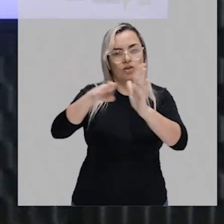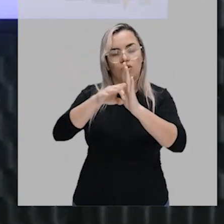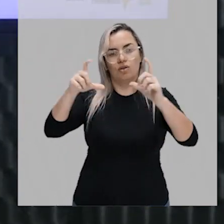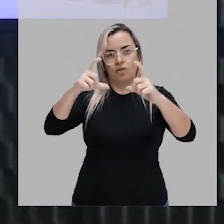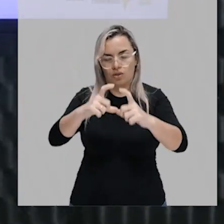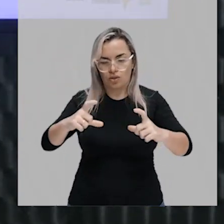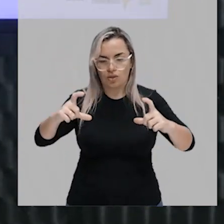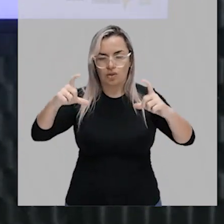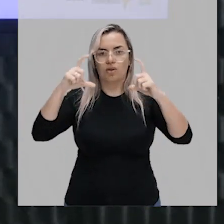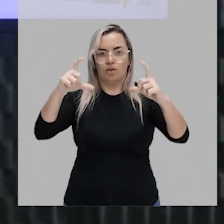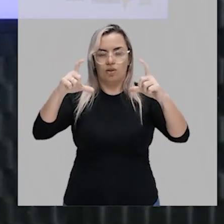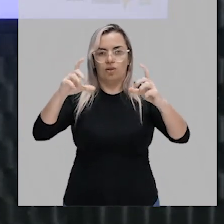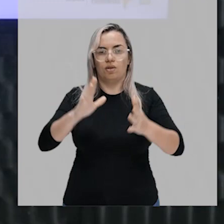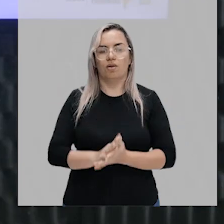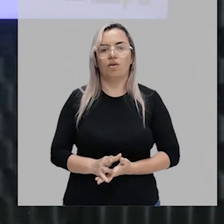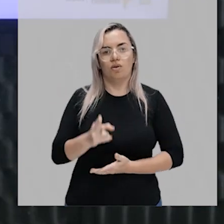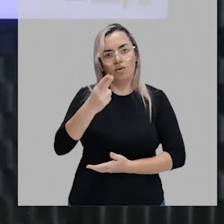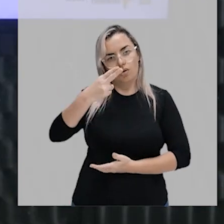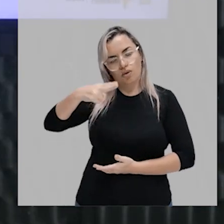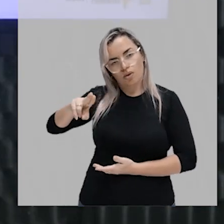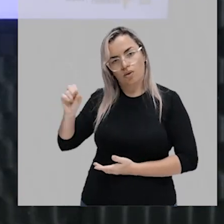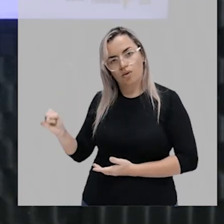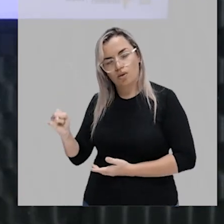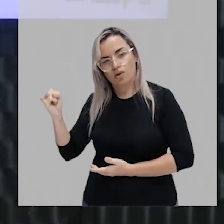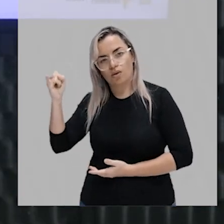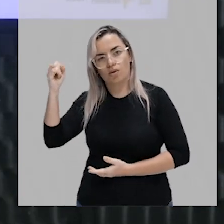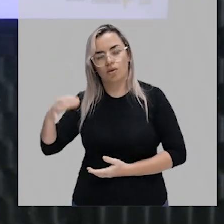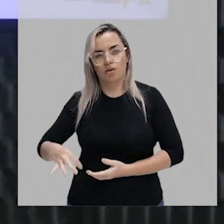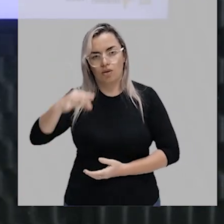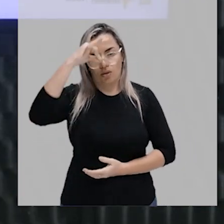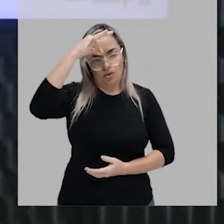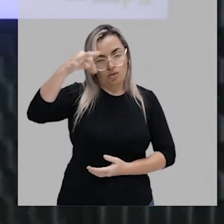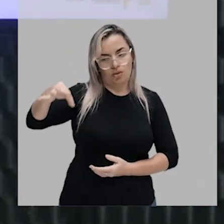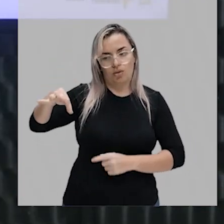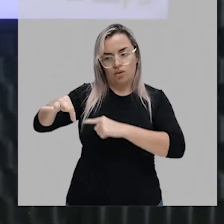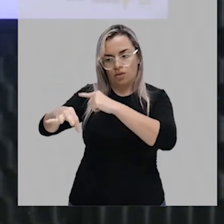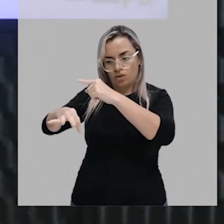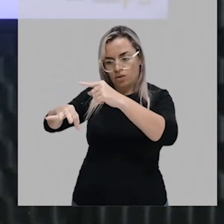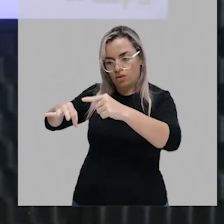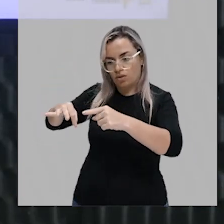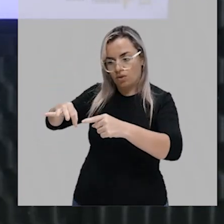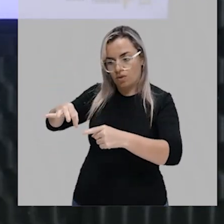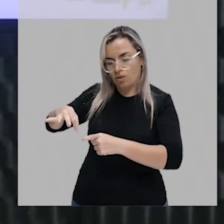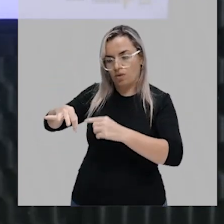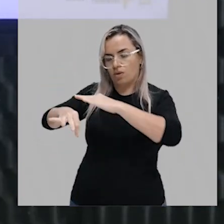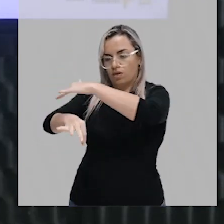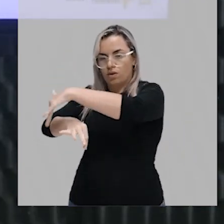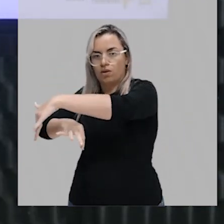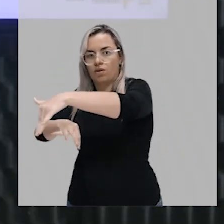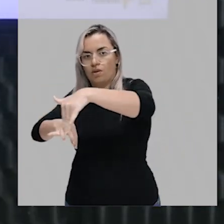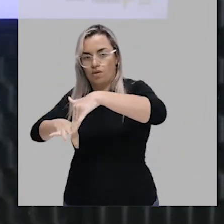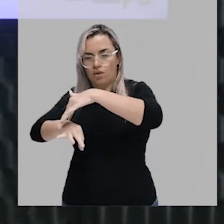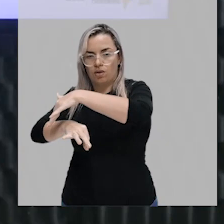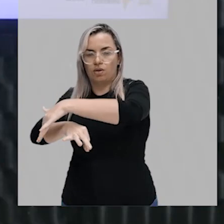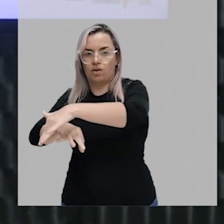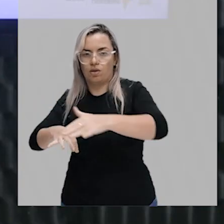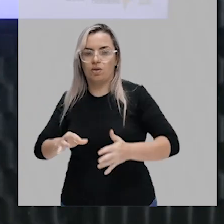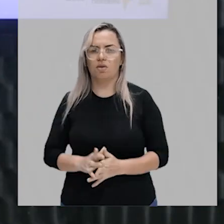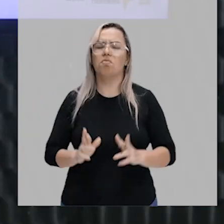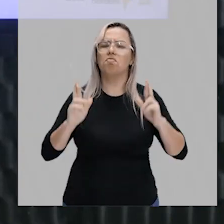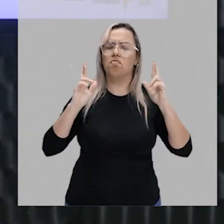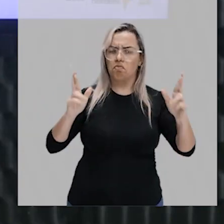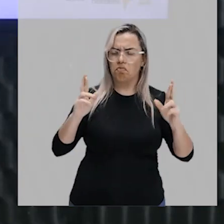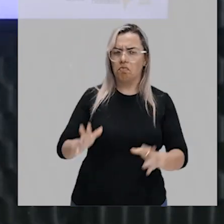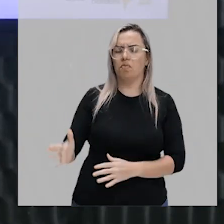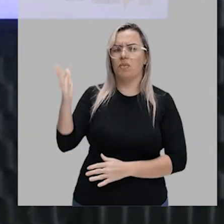termos importantes aqui do sistema genital feminino, tá? Falei da parte externa, da parte interna. Eu espero que vocês